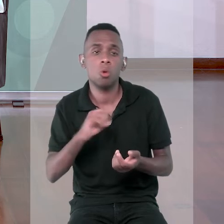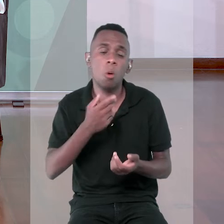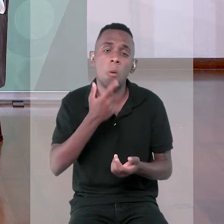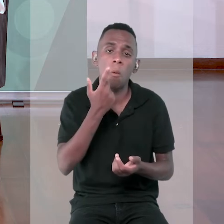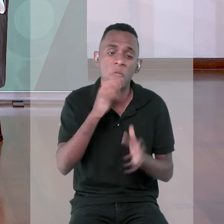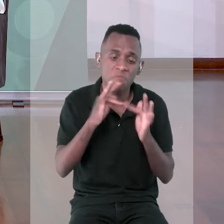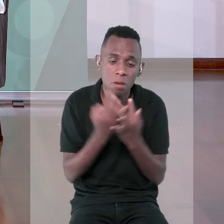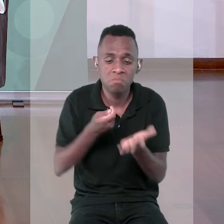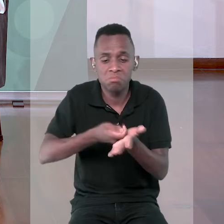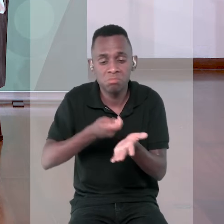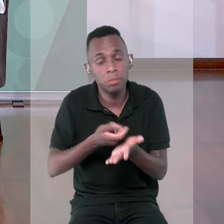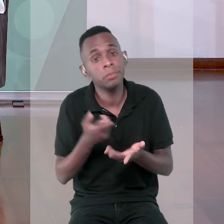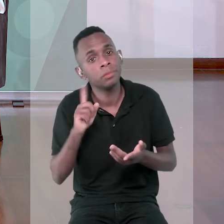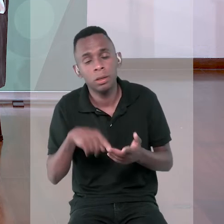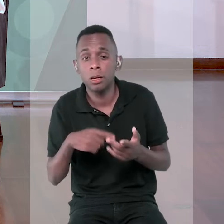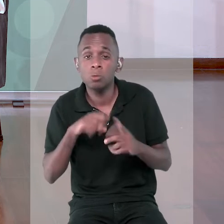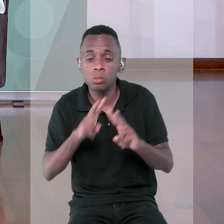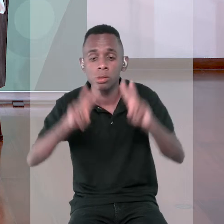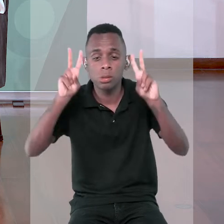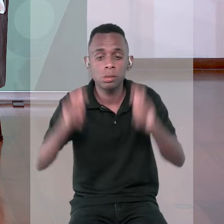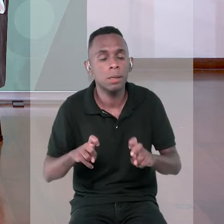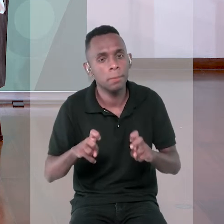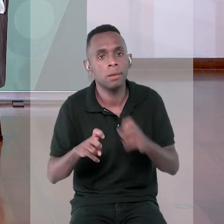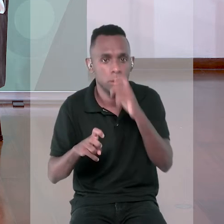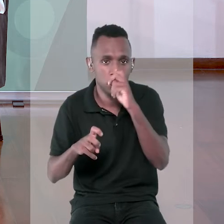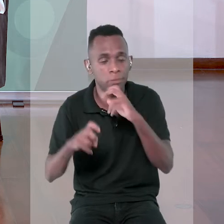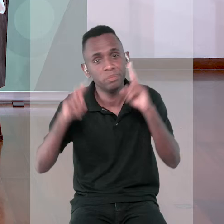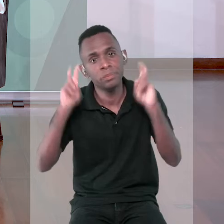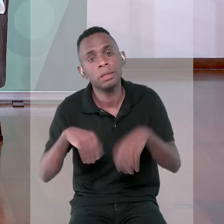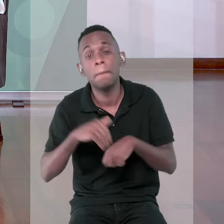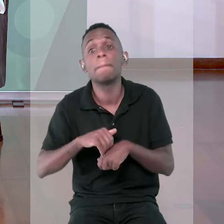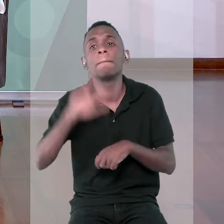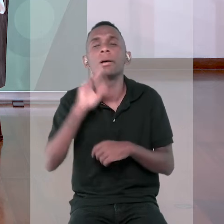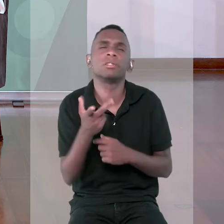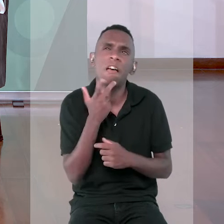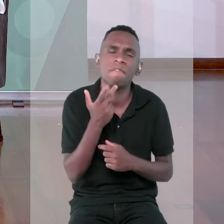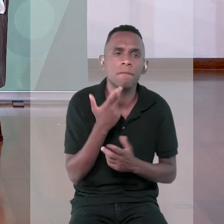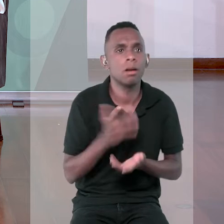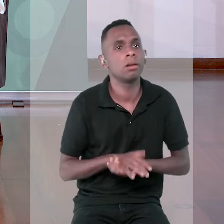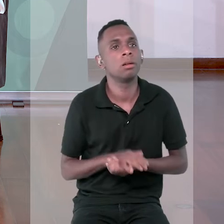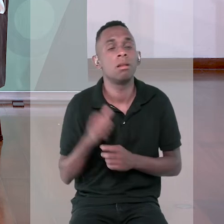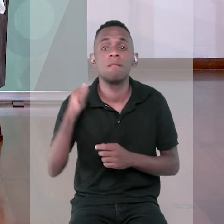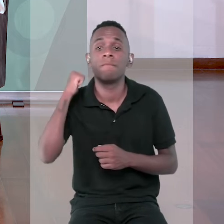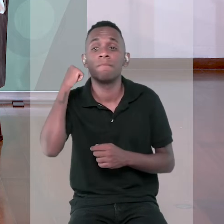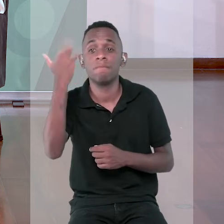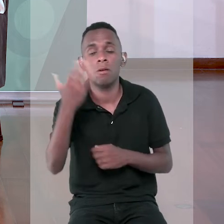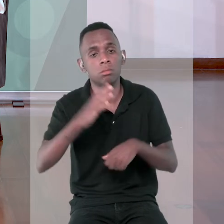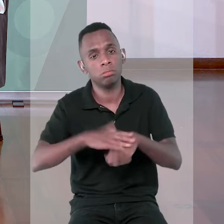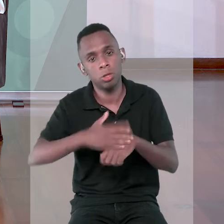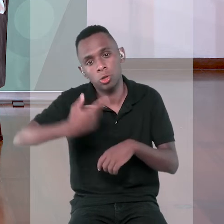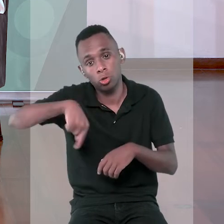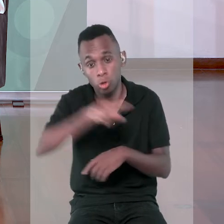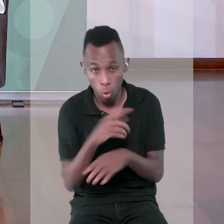né? E era uma causa, era uma nação, era uma coisa maior. Você fala a gente ir além da gente mesmo,